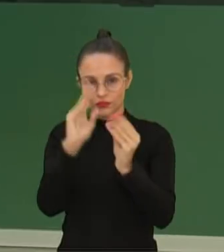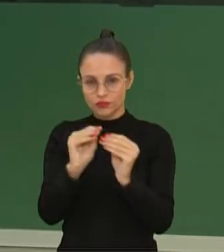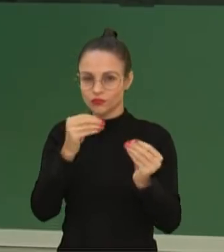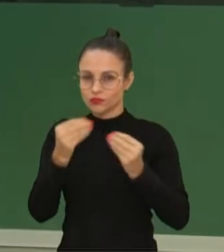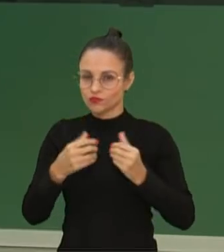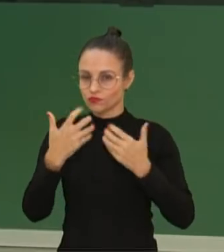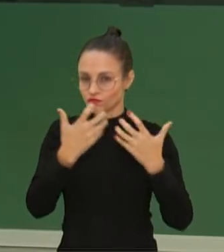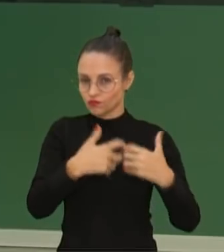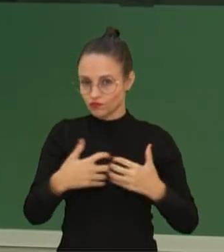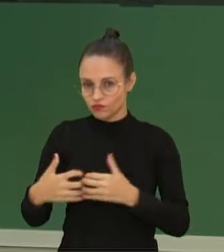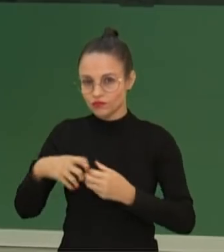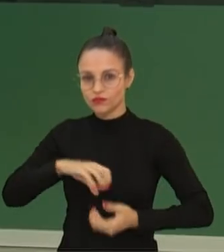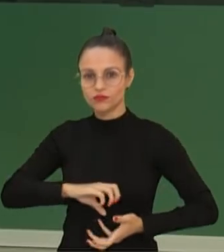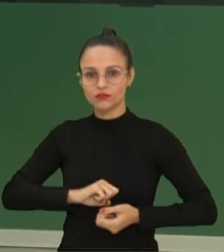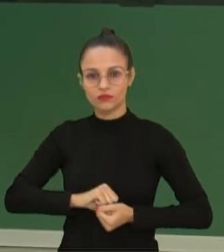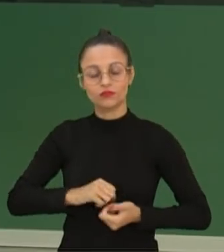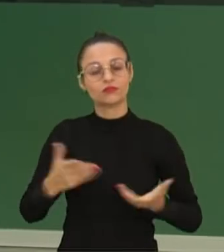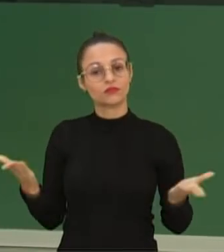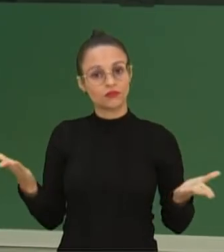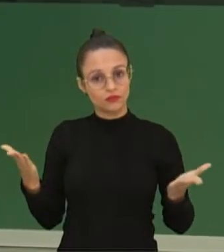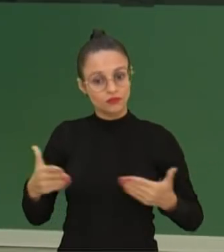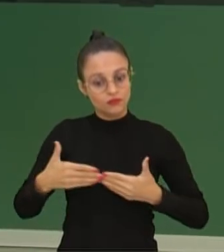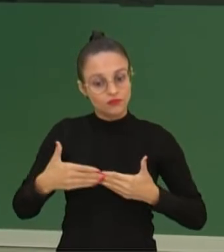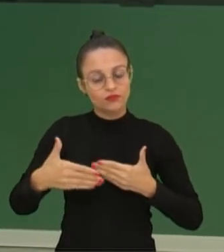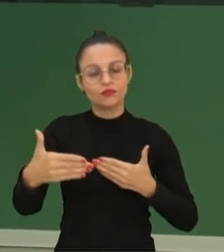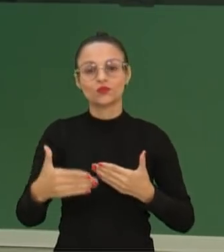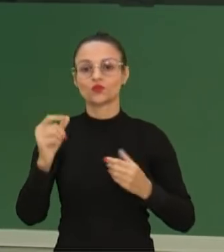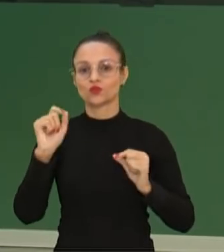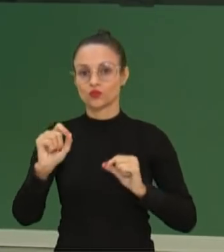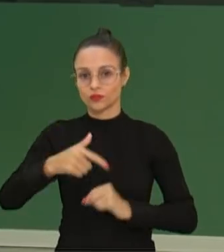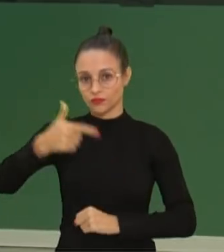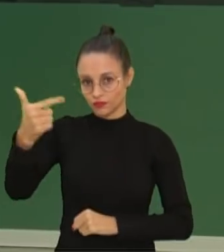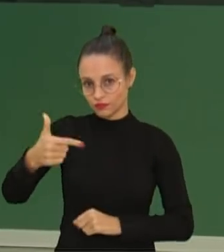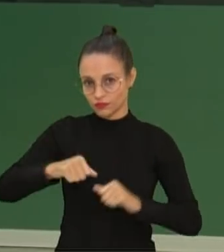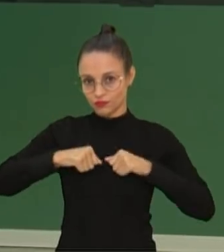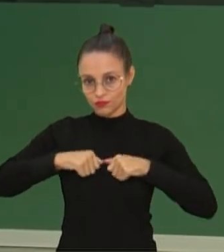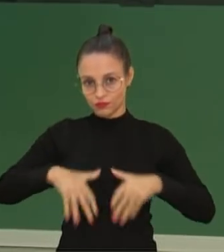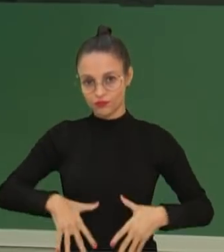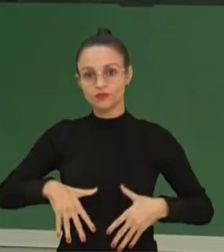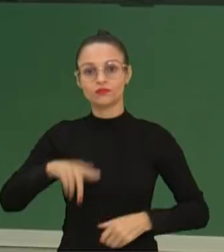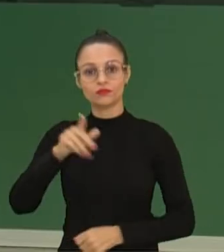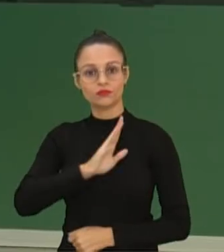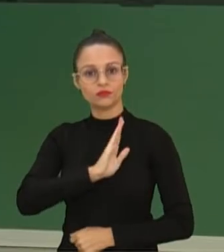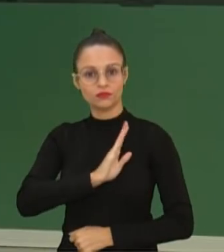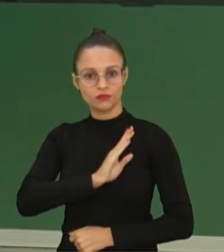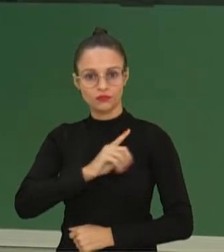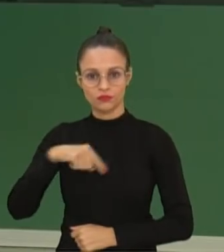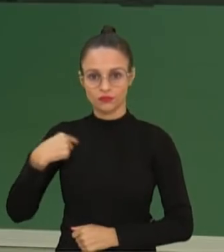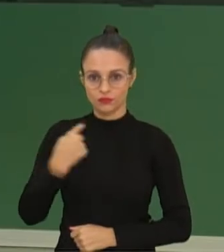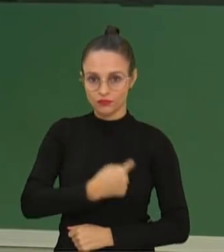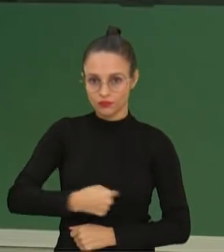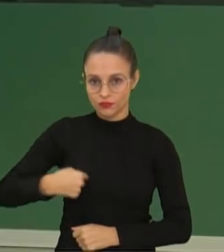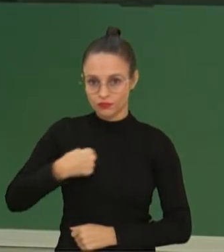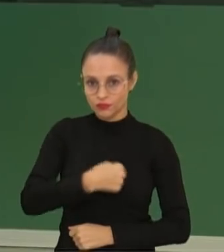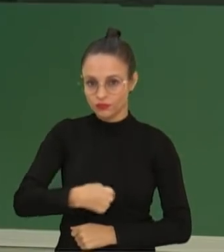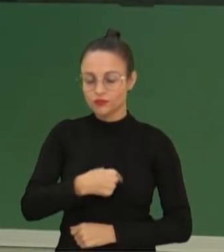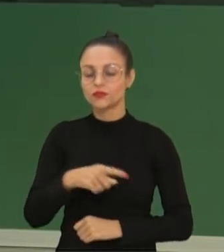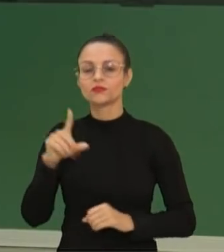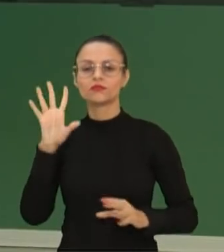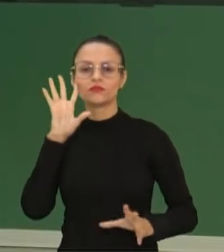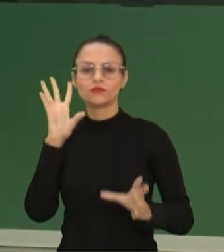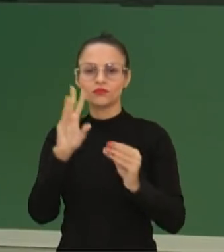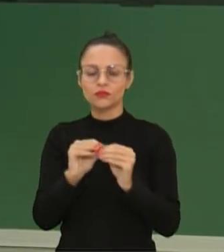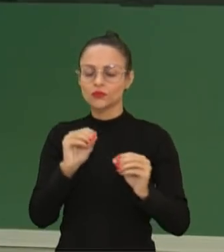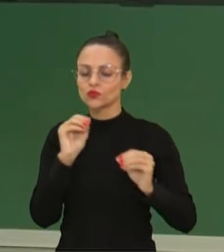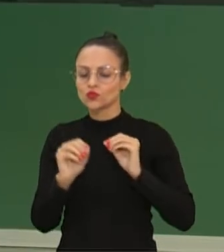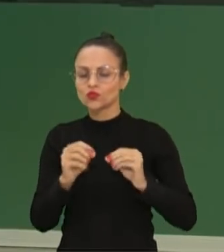e agora a gente vai para o segundo sistema, que é o sistema cardiovascular, ok? Então o objetivo é a gente conhecer os componentes